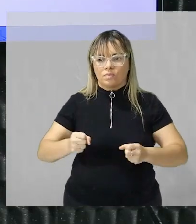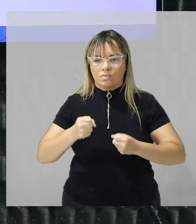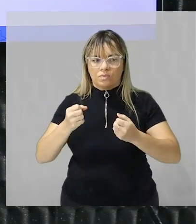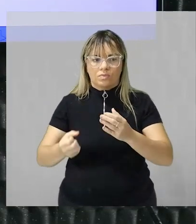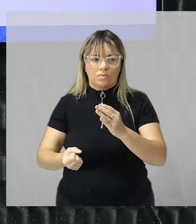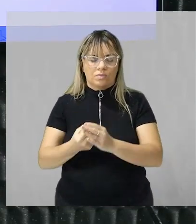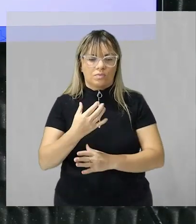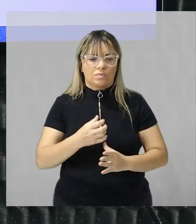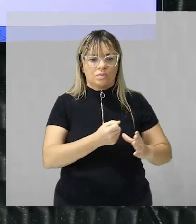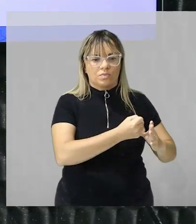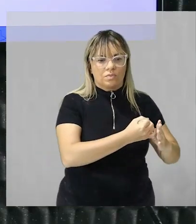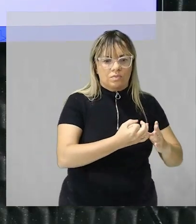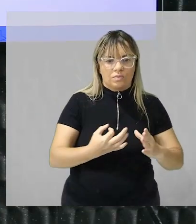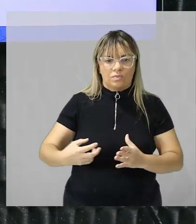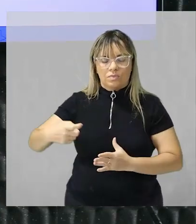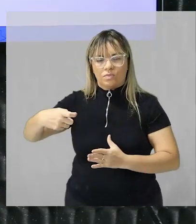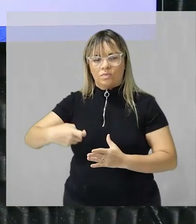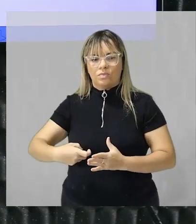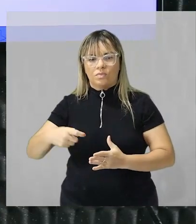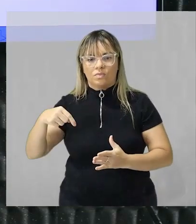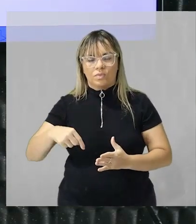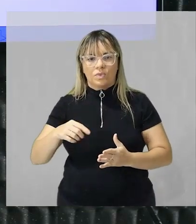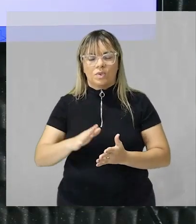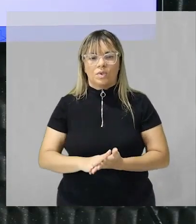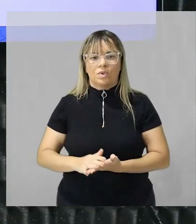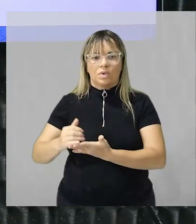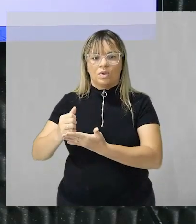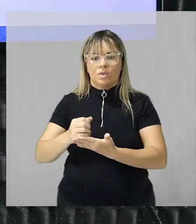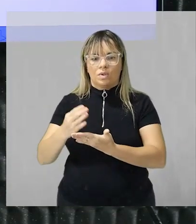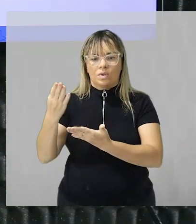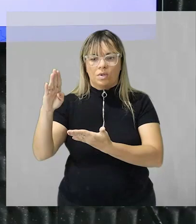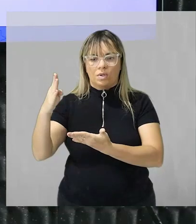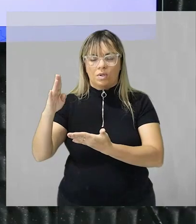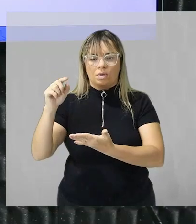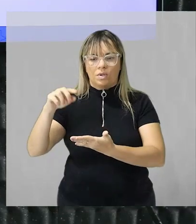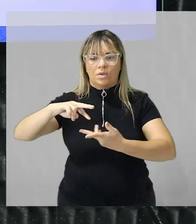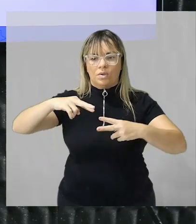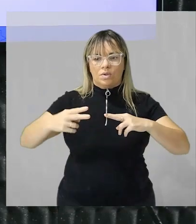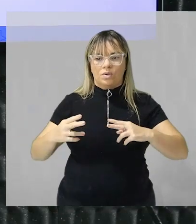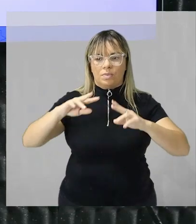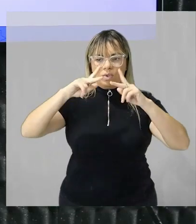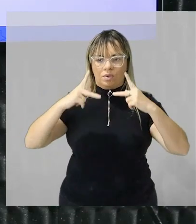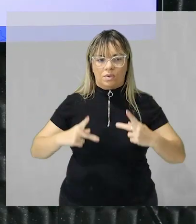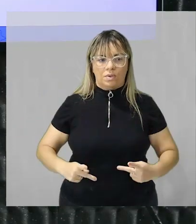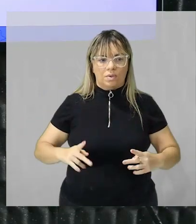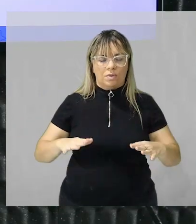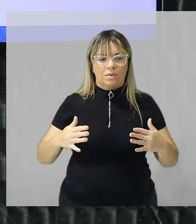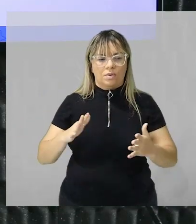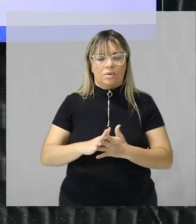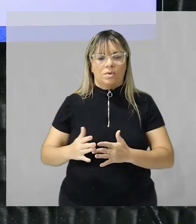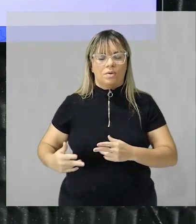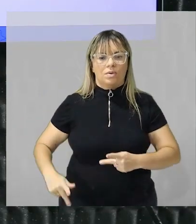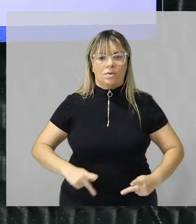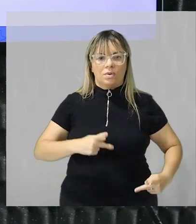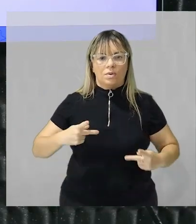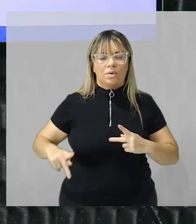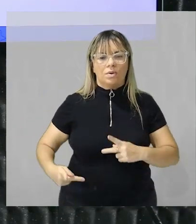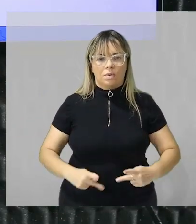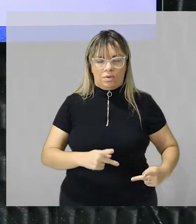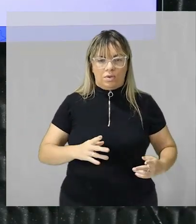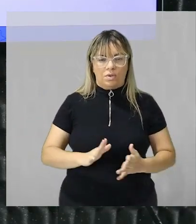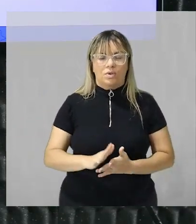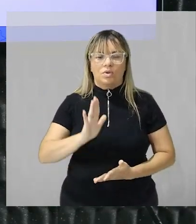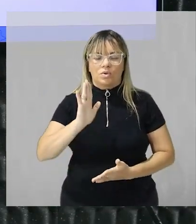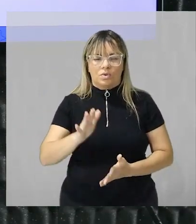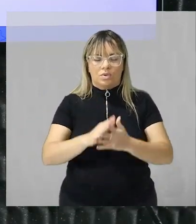produção de grandes quantidades de insulina por bactérias que receberam o gene humano por esse hormônio. Olha aí que eu acabei